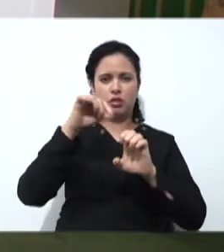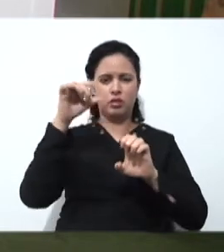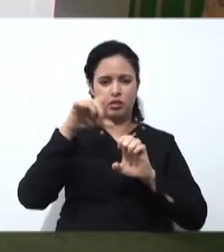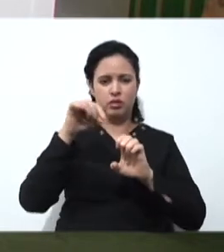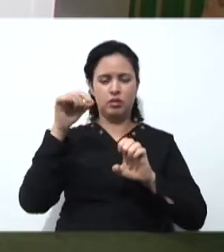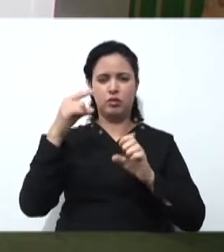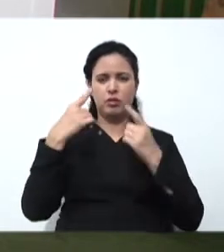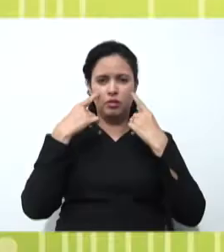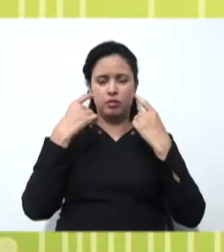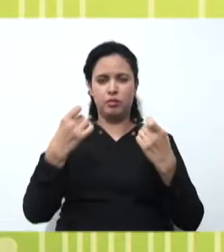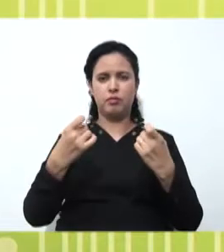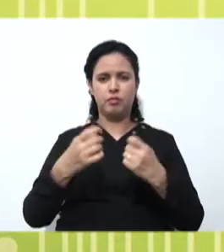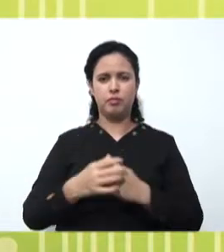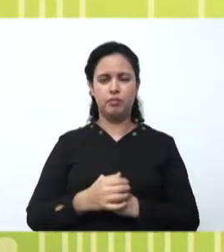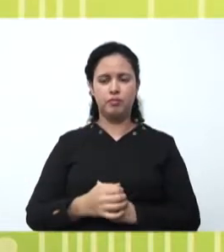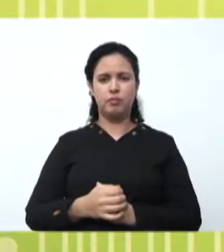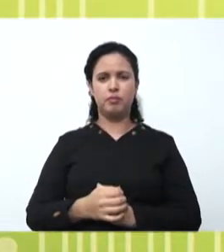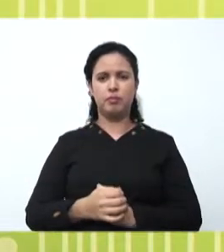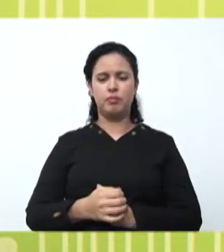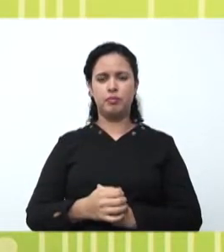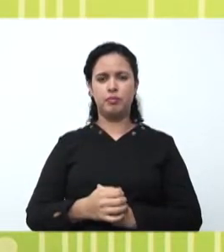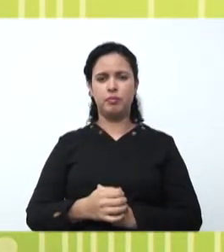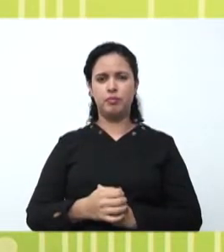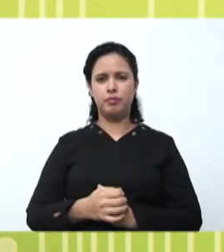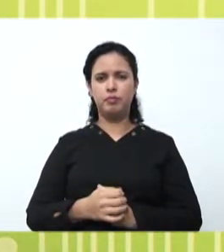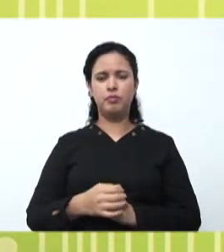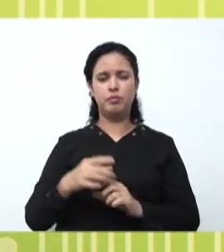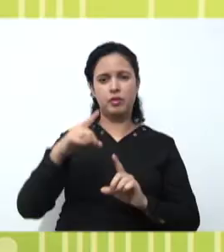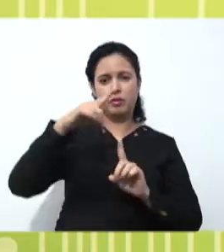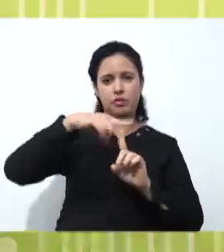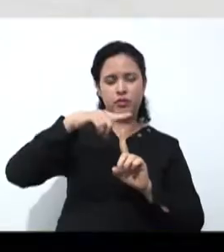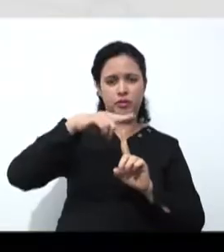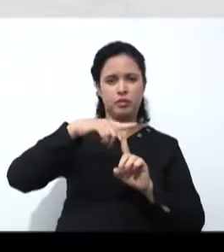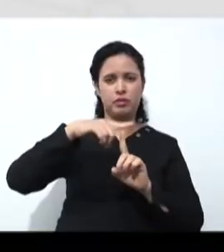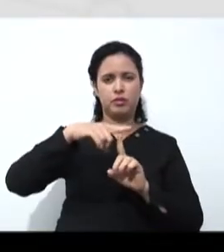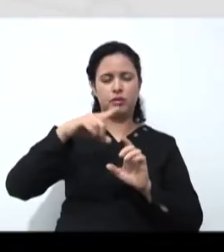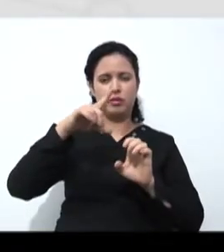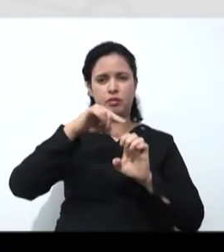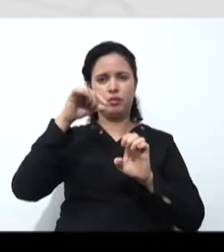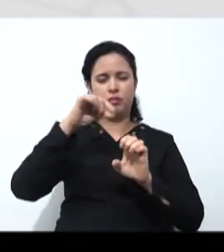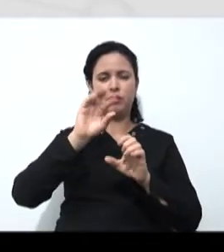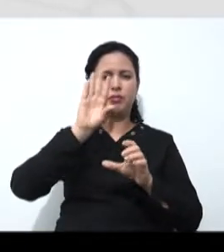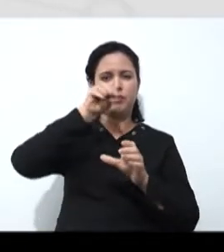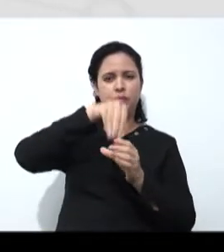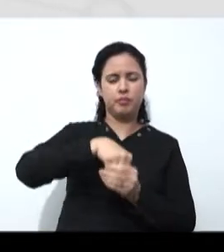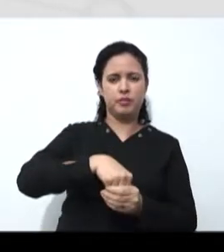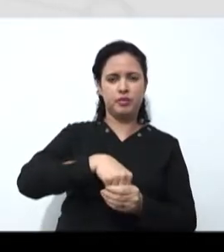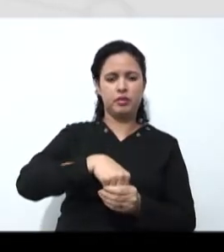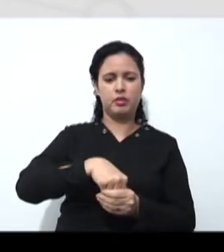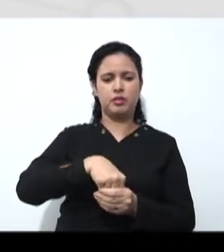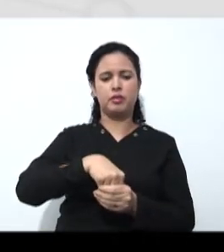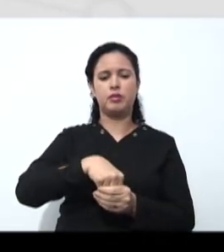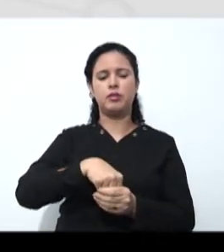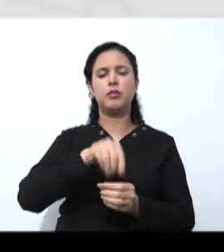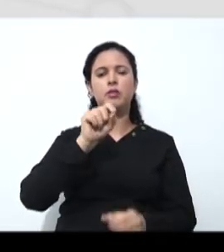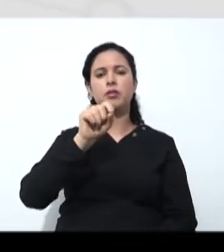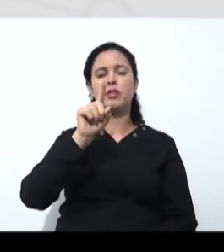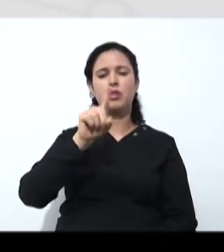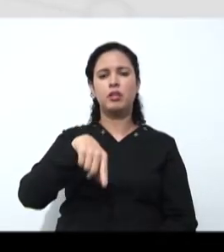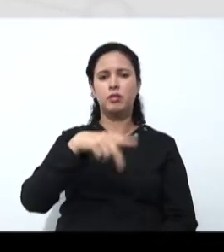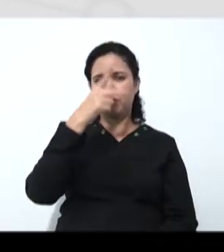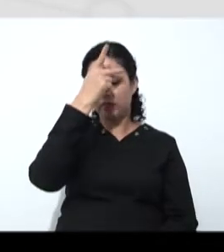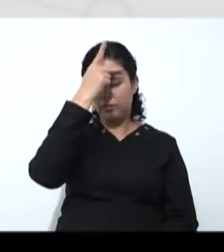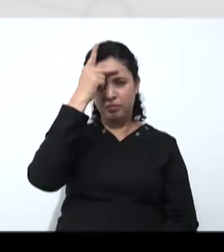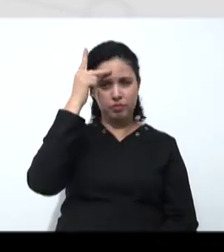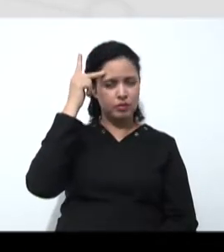interessante. Continuando aqui, a gente tem o tipo de empreendedor interno. Esse tipo de empreendedor, ele é o funcionário de uma